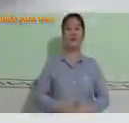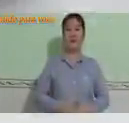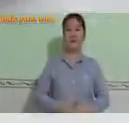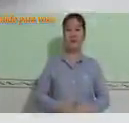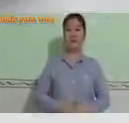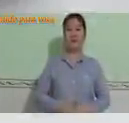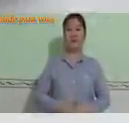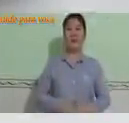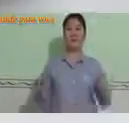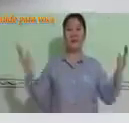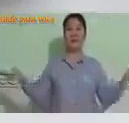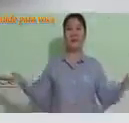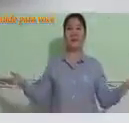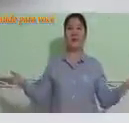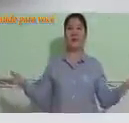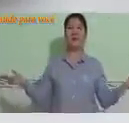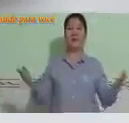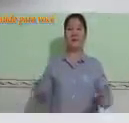fisioterapia e fonoaudiologia,